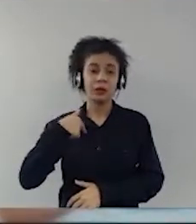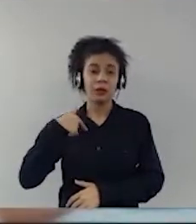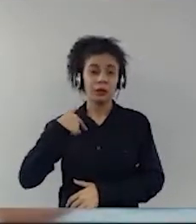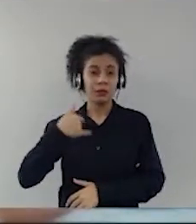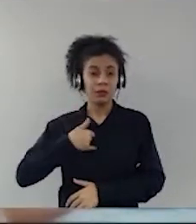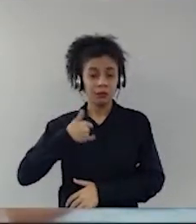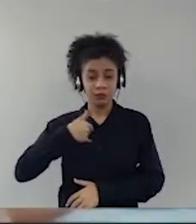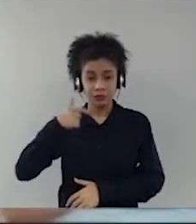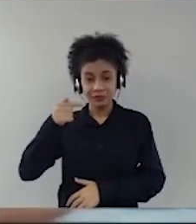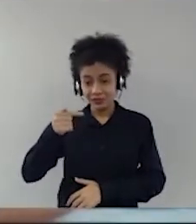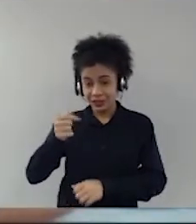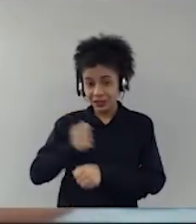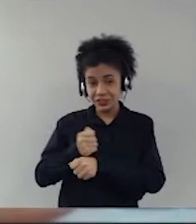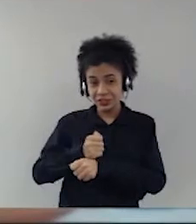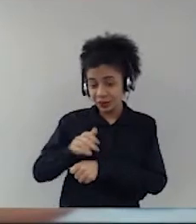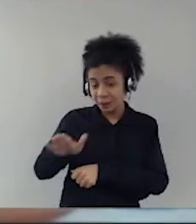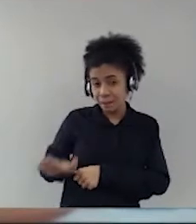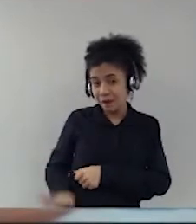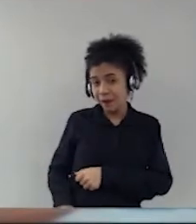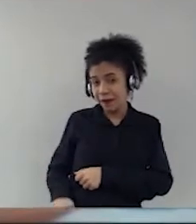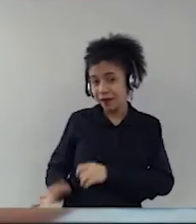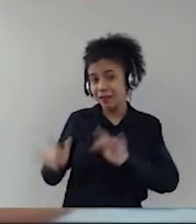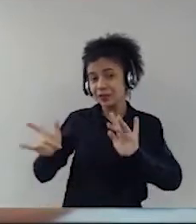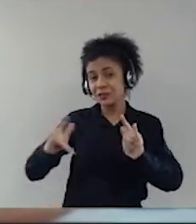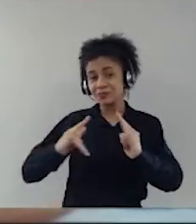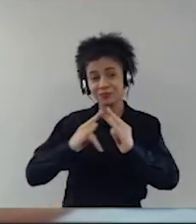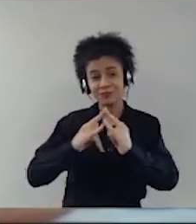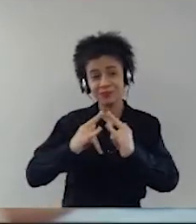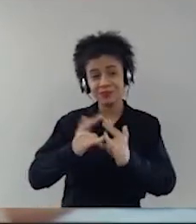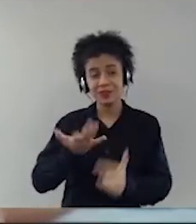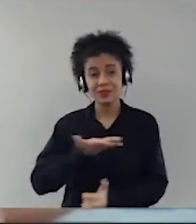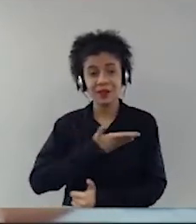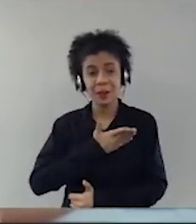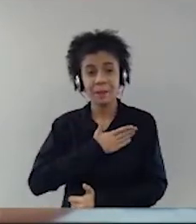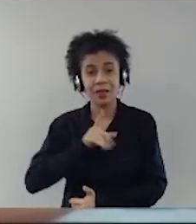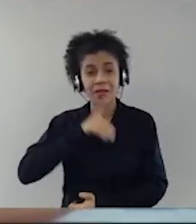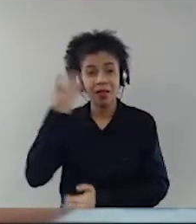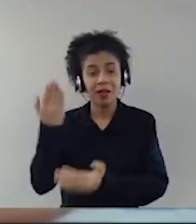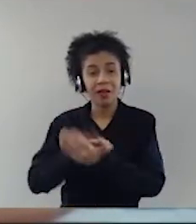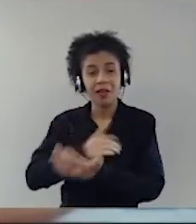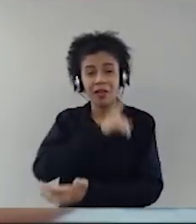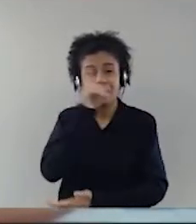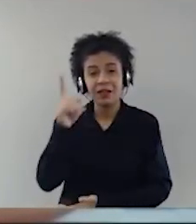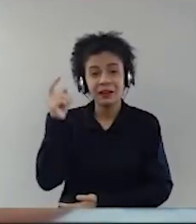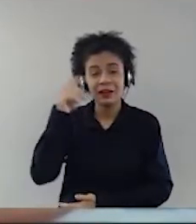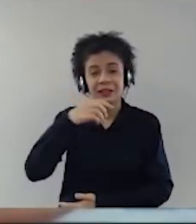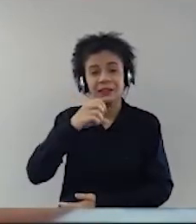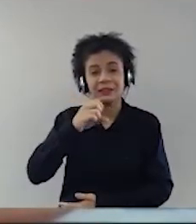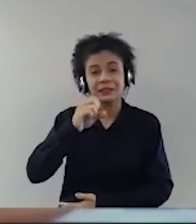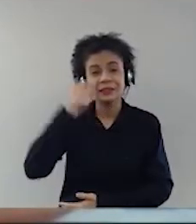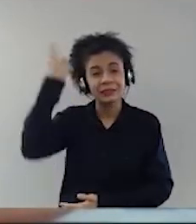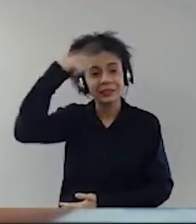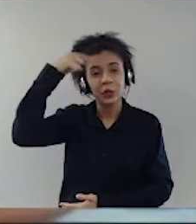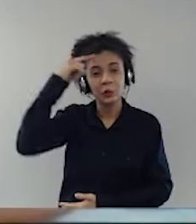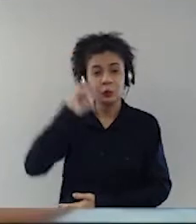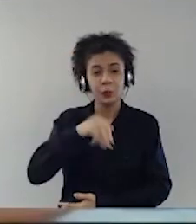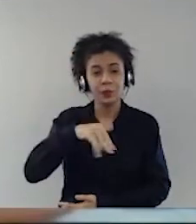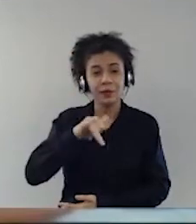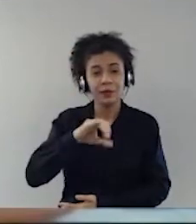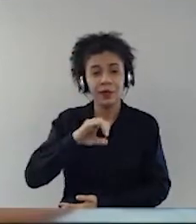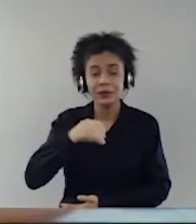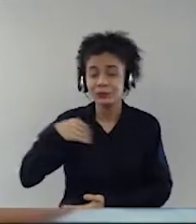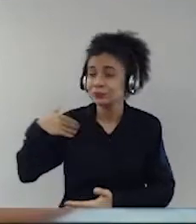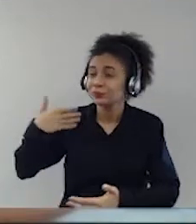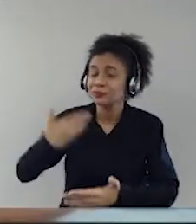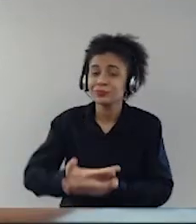de idade nos conhecemos porque fomos colegas no colégio, no Colégio Santo Inácio, a vida inteira. Então, foi uma